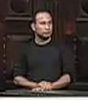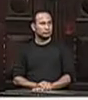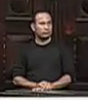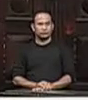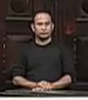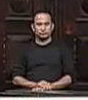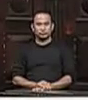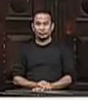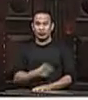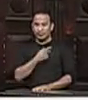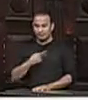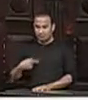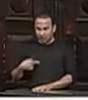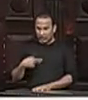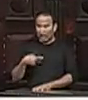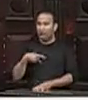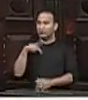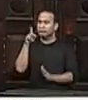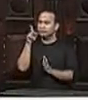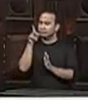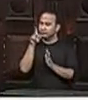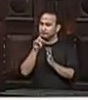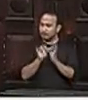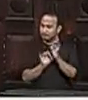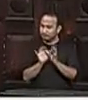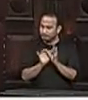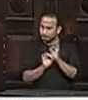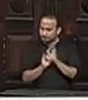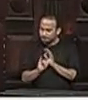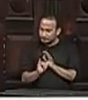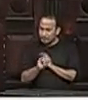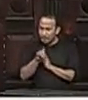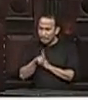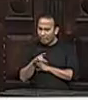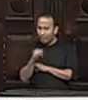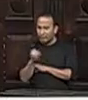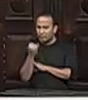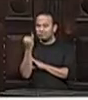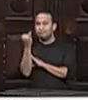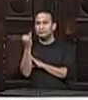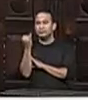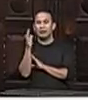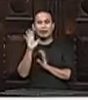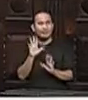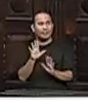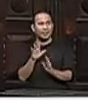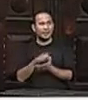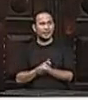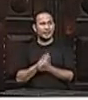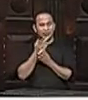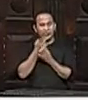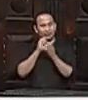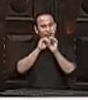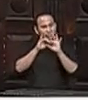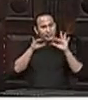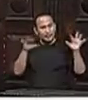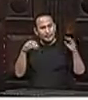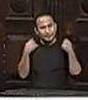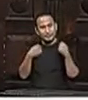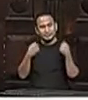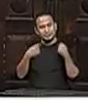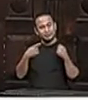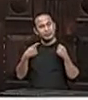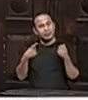Senhor presidente, o projeto ele é interessante, mas como os que me antecederam aqui deixaram claro, ele precisa ter